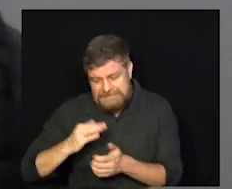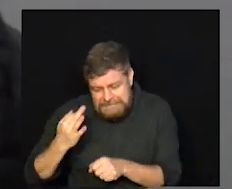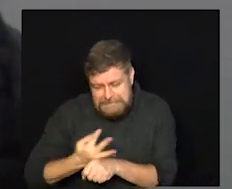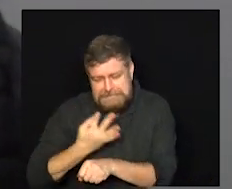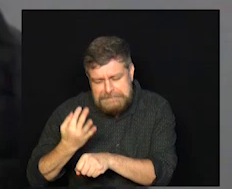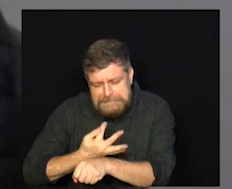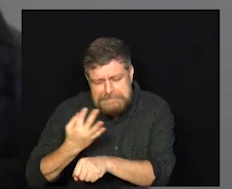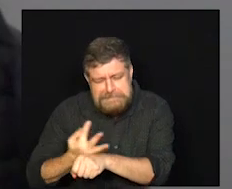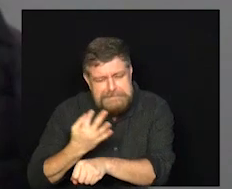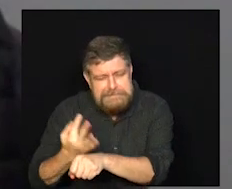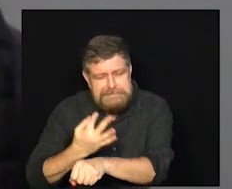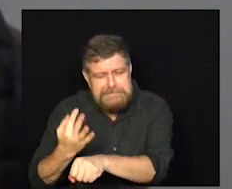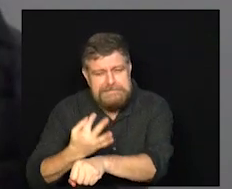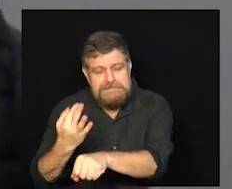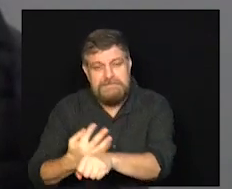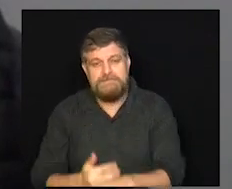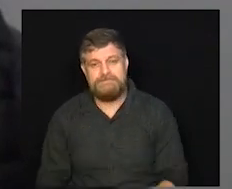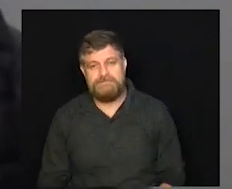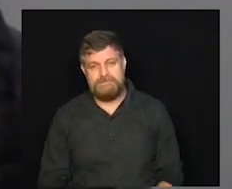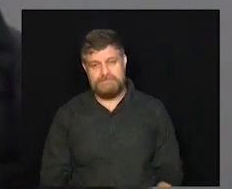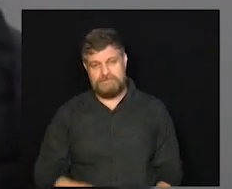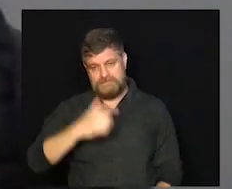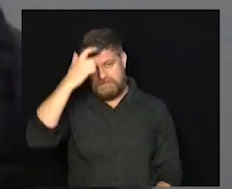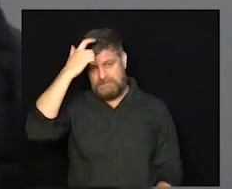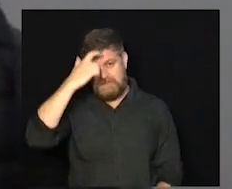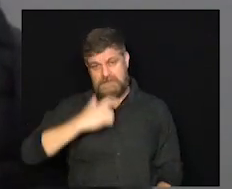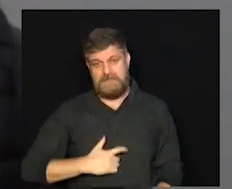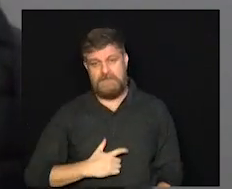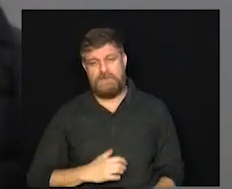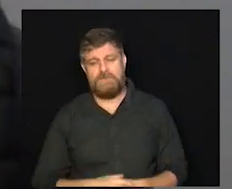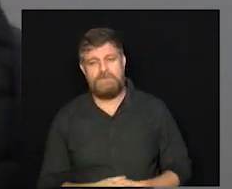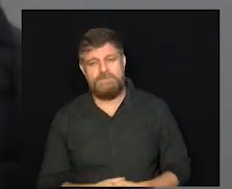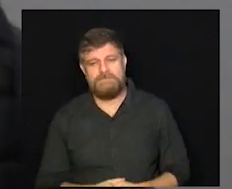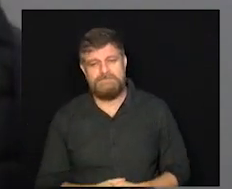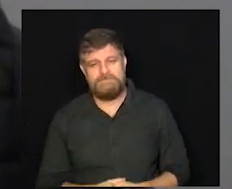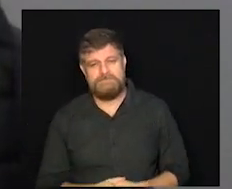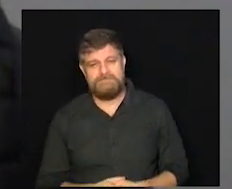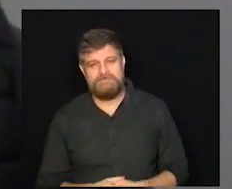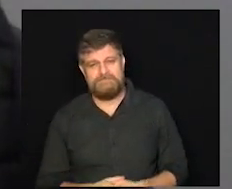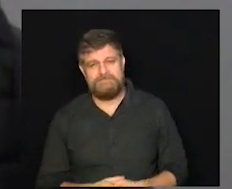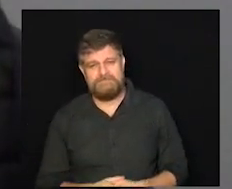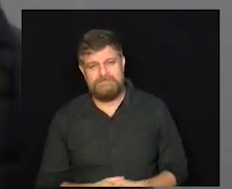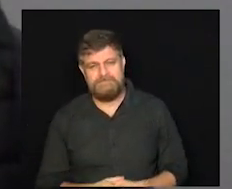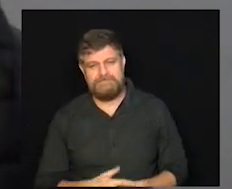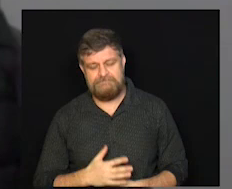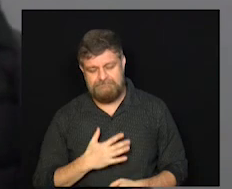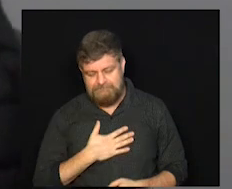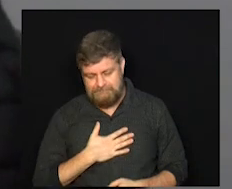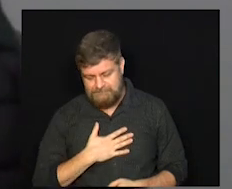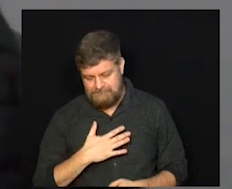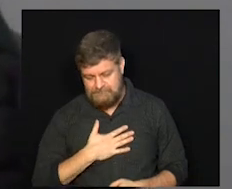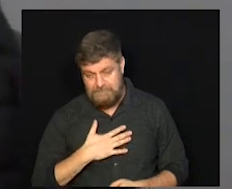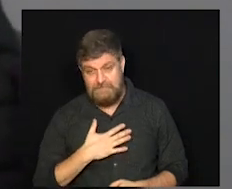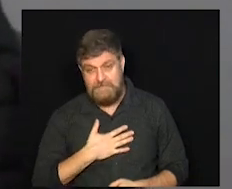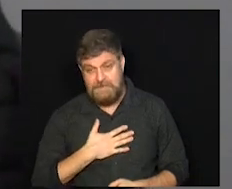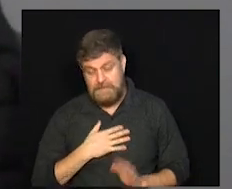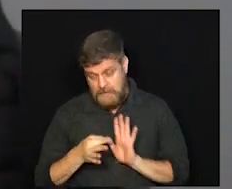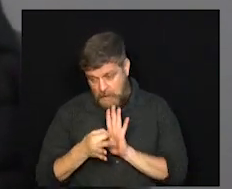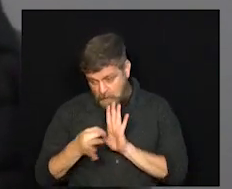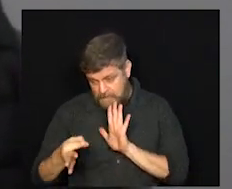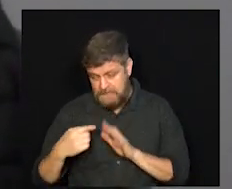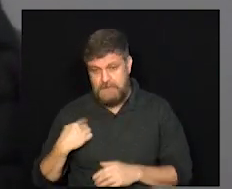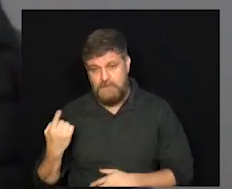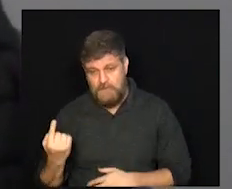E a minha meu comentário aí para que a gente